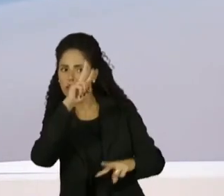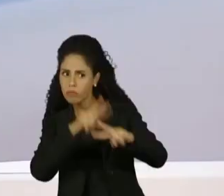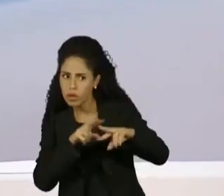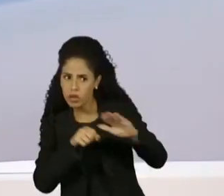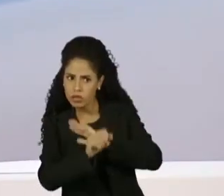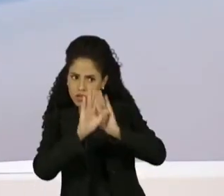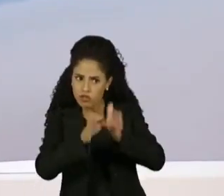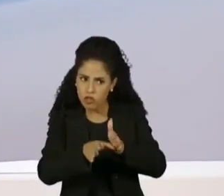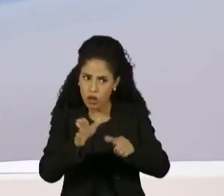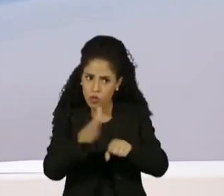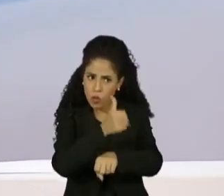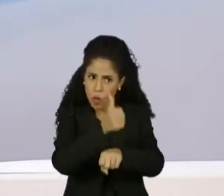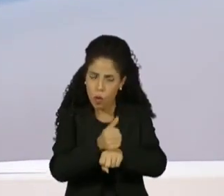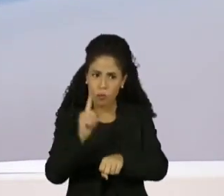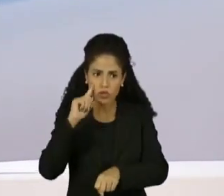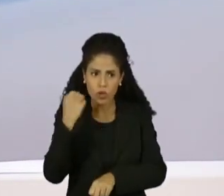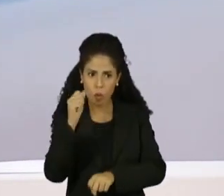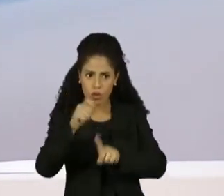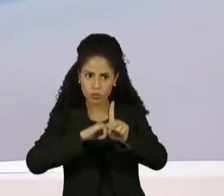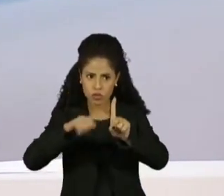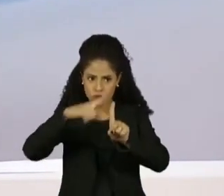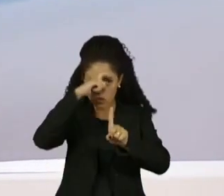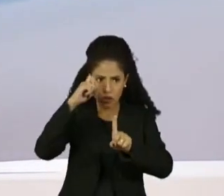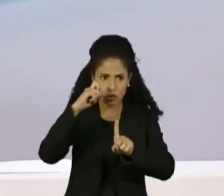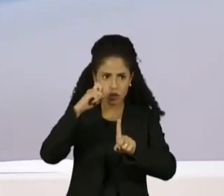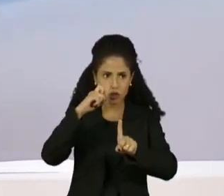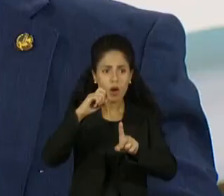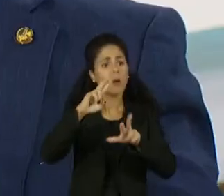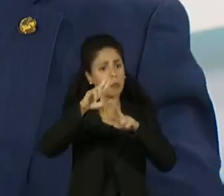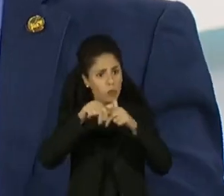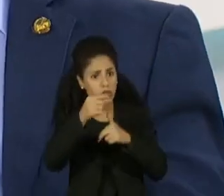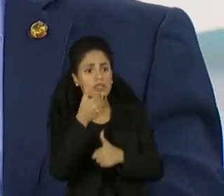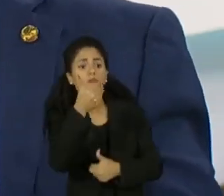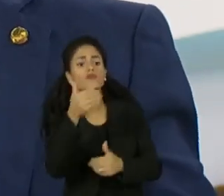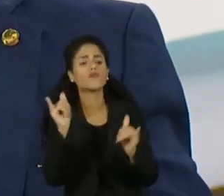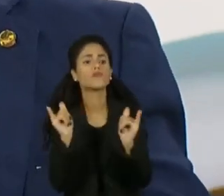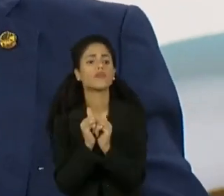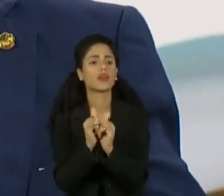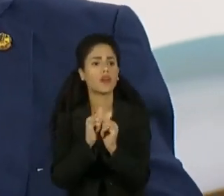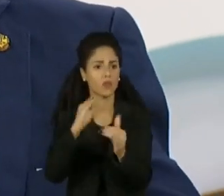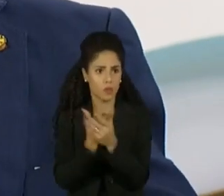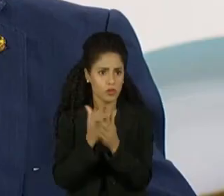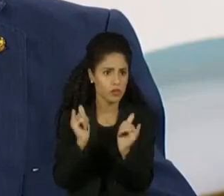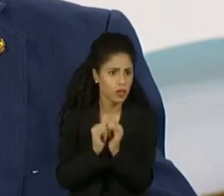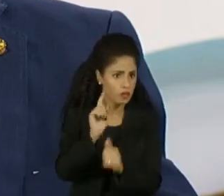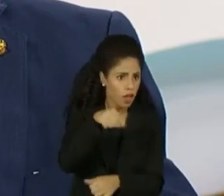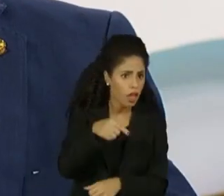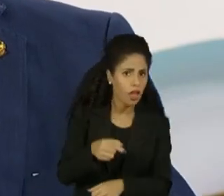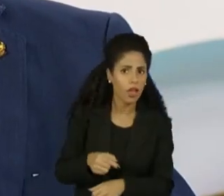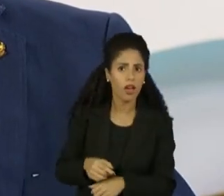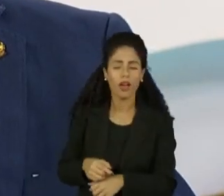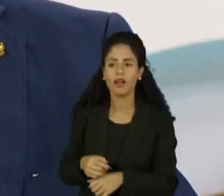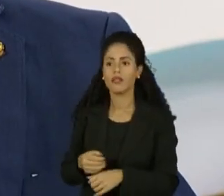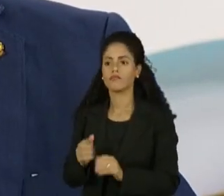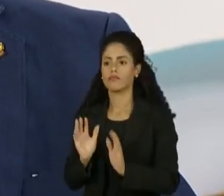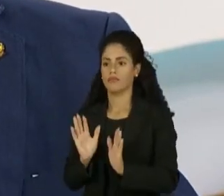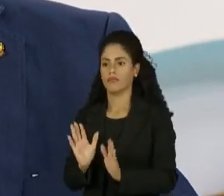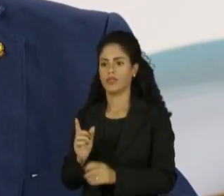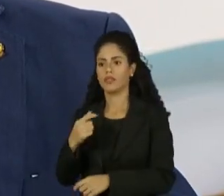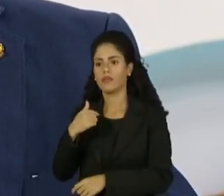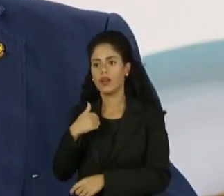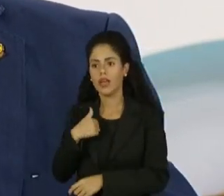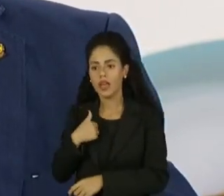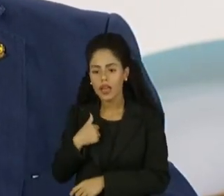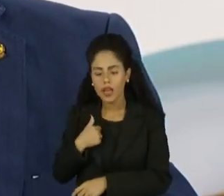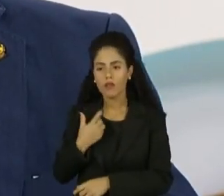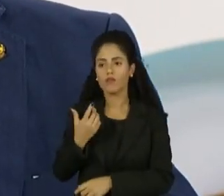nesse processo. É uma questão pessoal, inclusive pedir anistia? Lana, eu faço política porque eu acredito que a política é